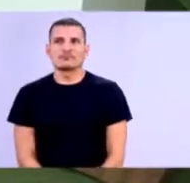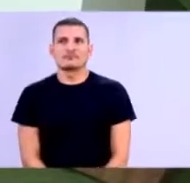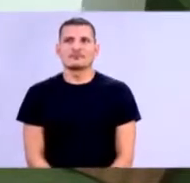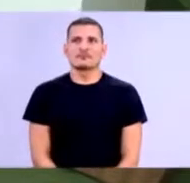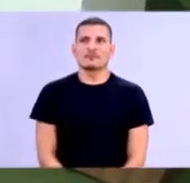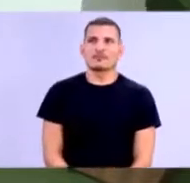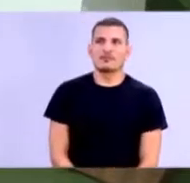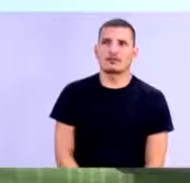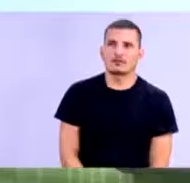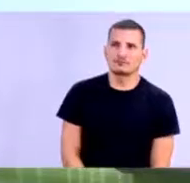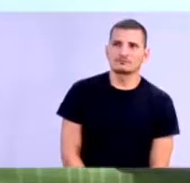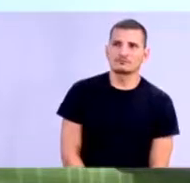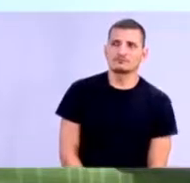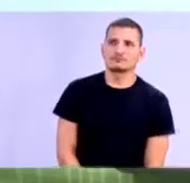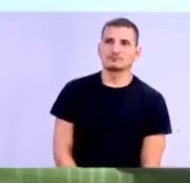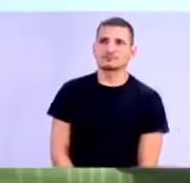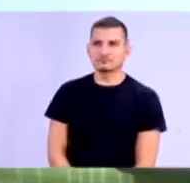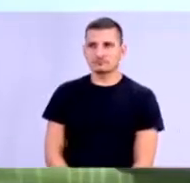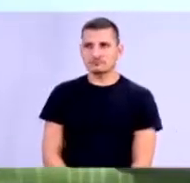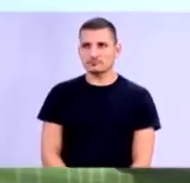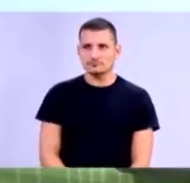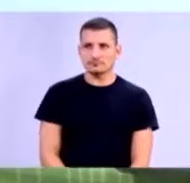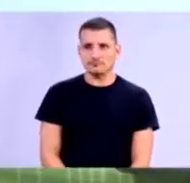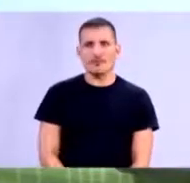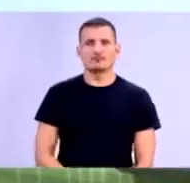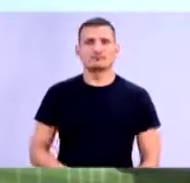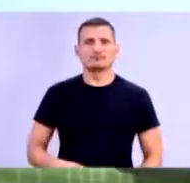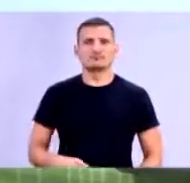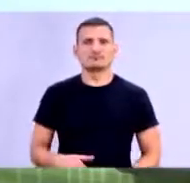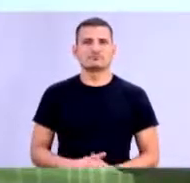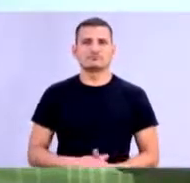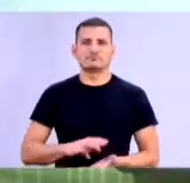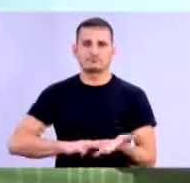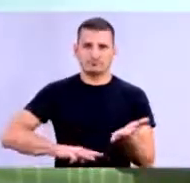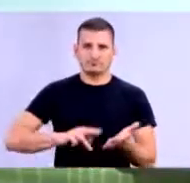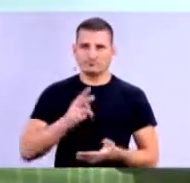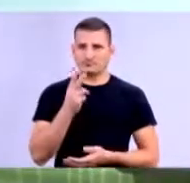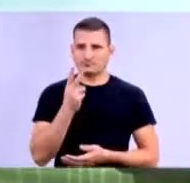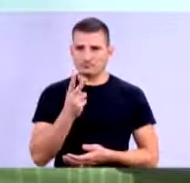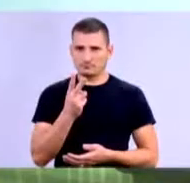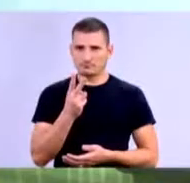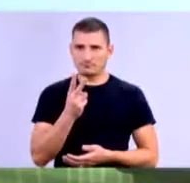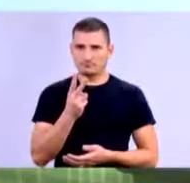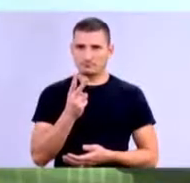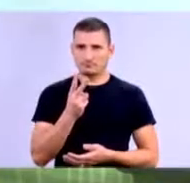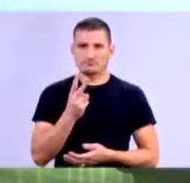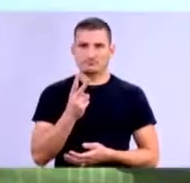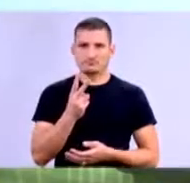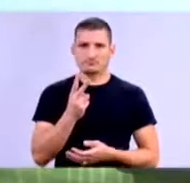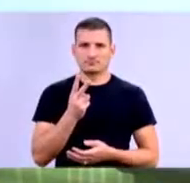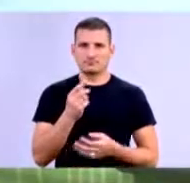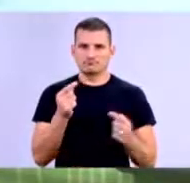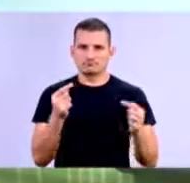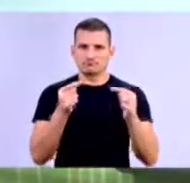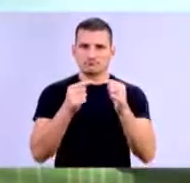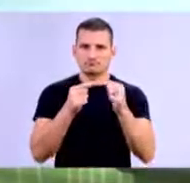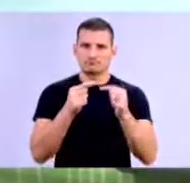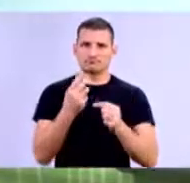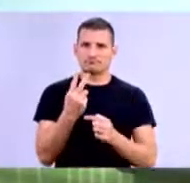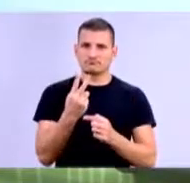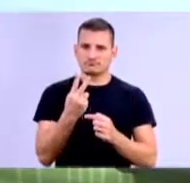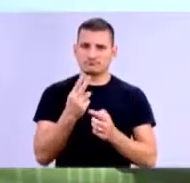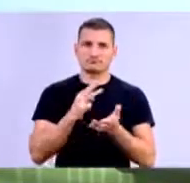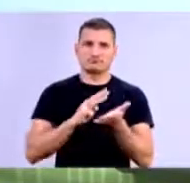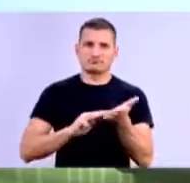né? Nós estamos tratando de 2 metodologias, professora? Exatamente, combinadas. Combinando essas 2